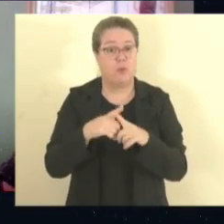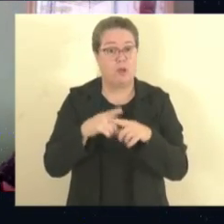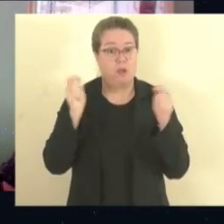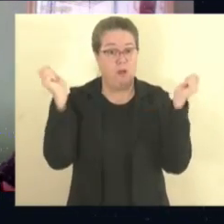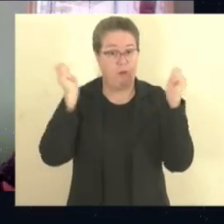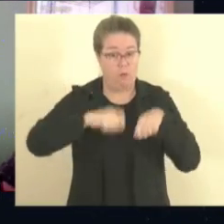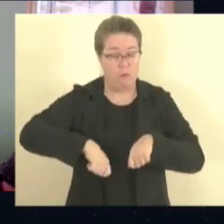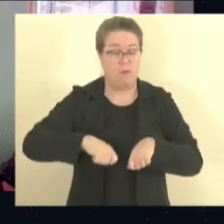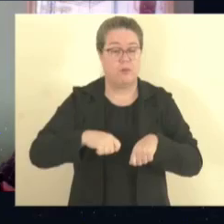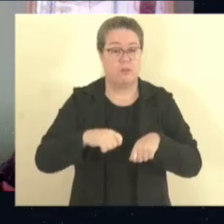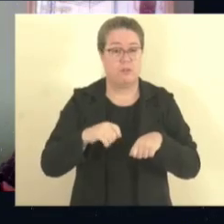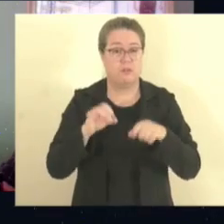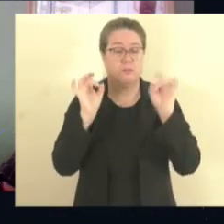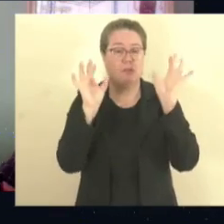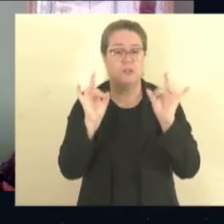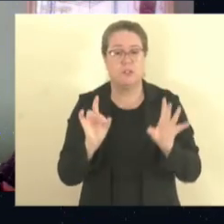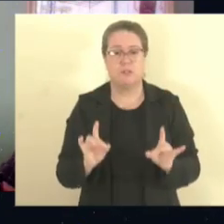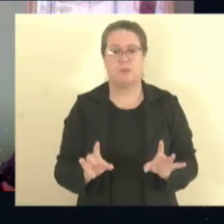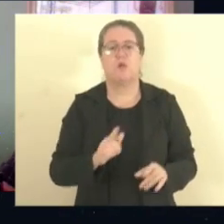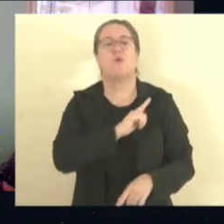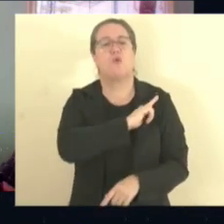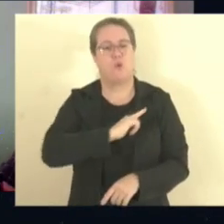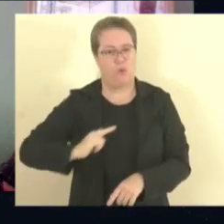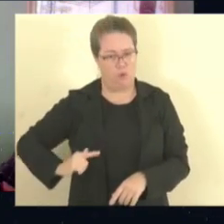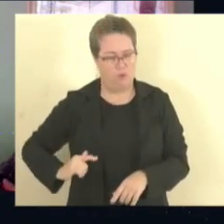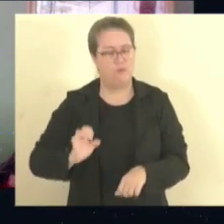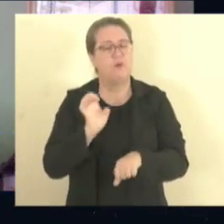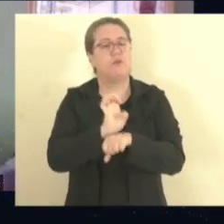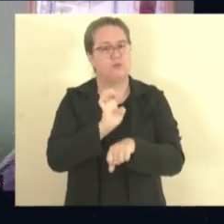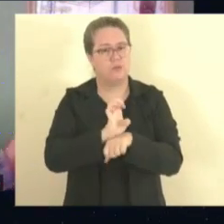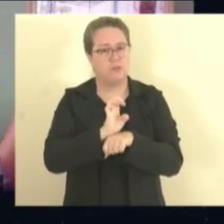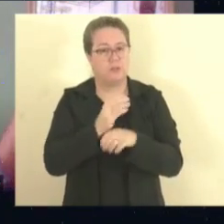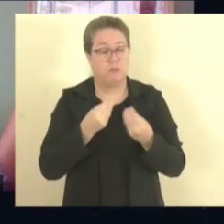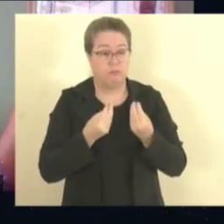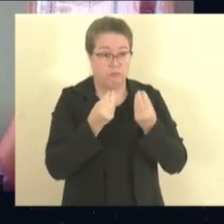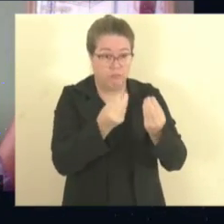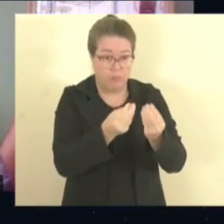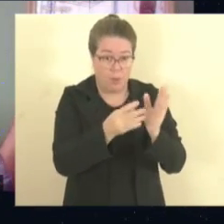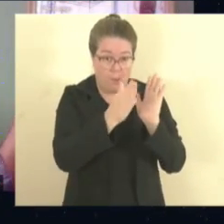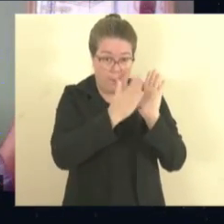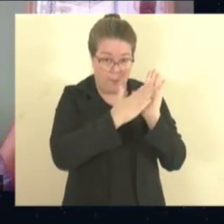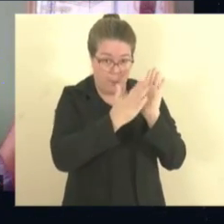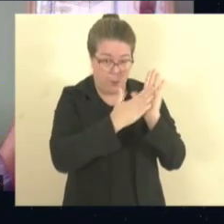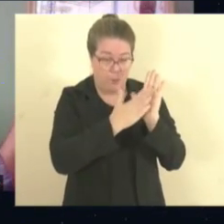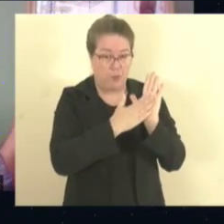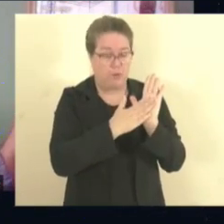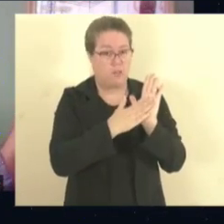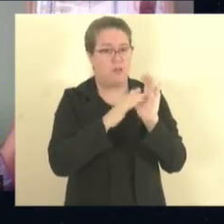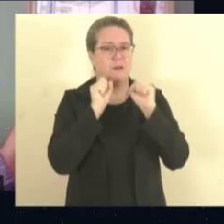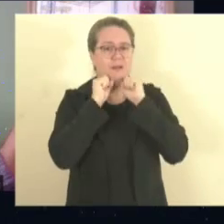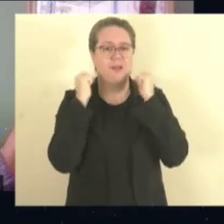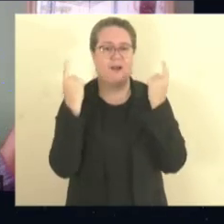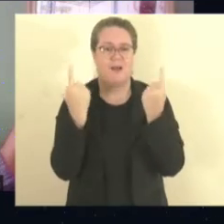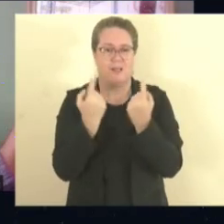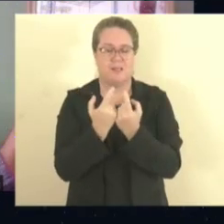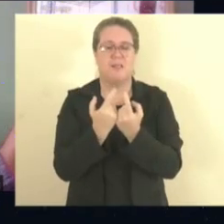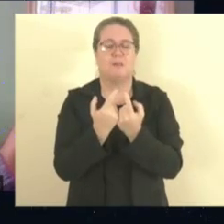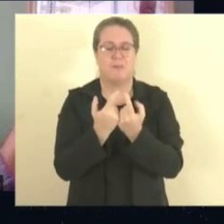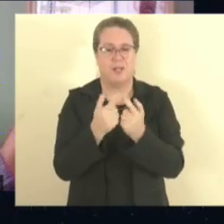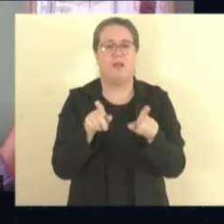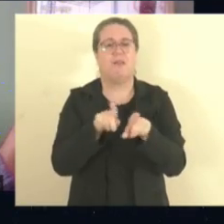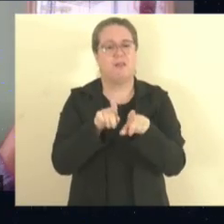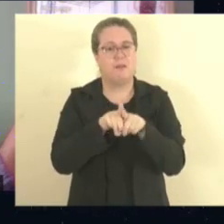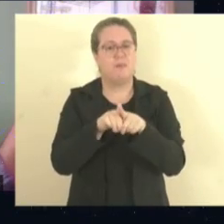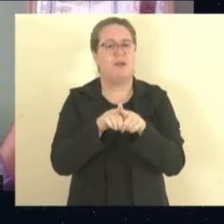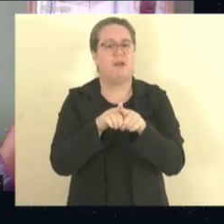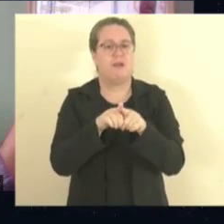exclusiva do governo do Estado encaminhar esse tipo de proposta e competência da Assembleia autorizar esse tipo de